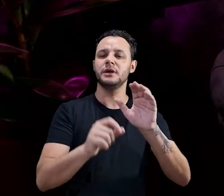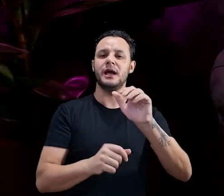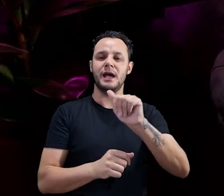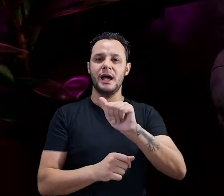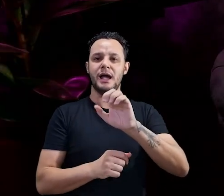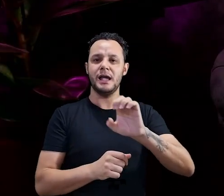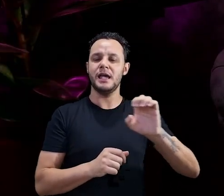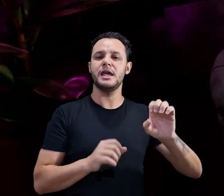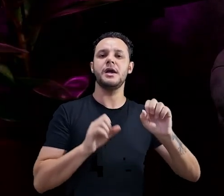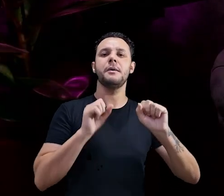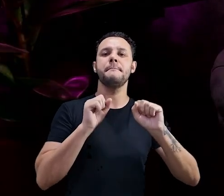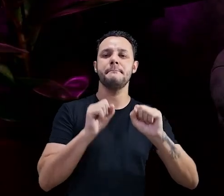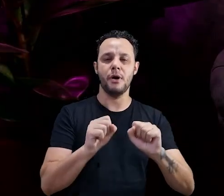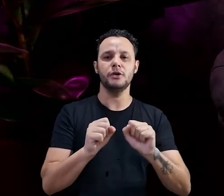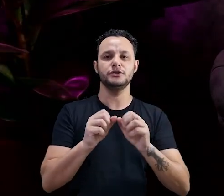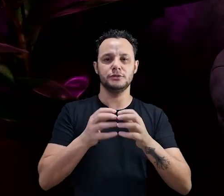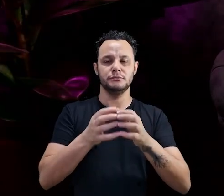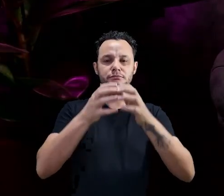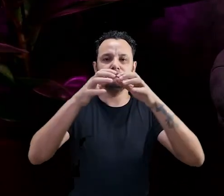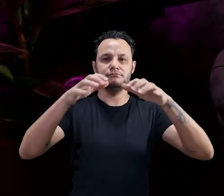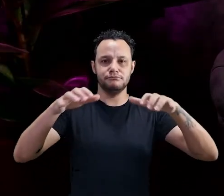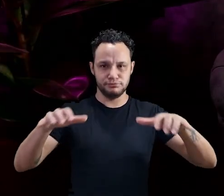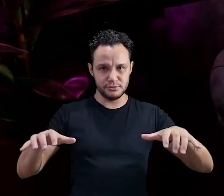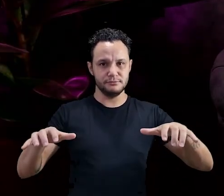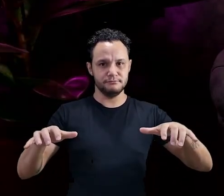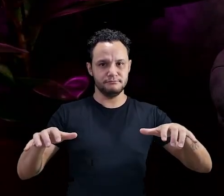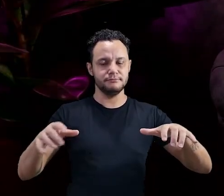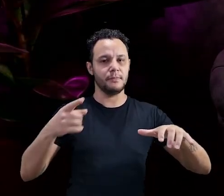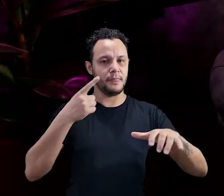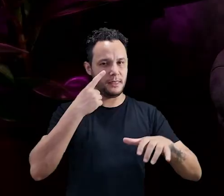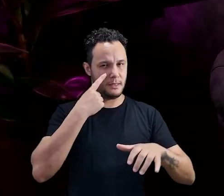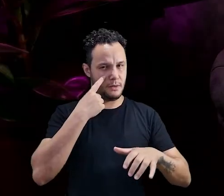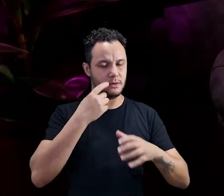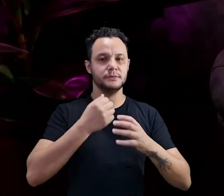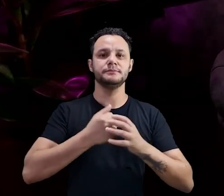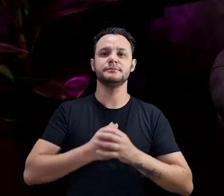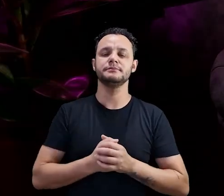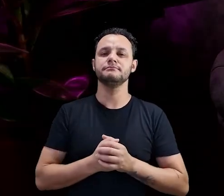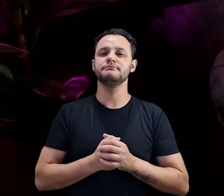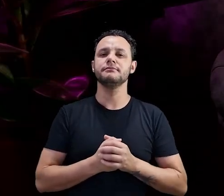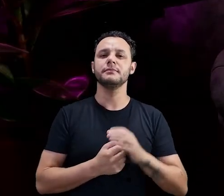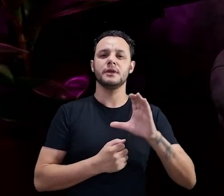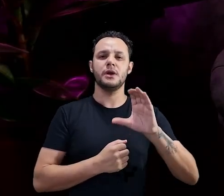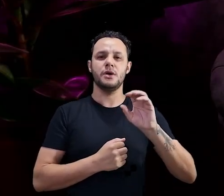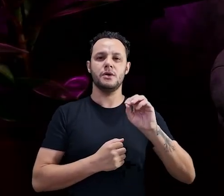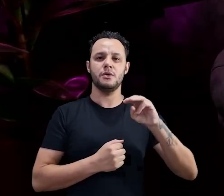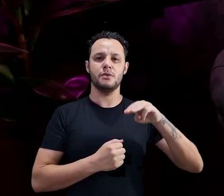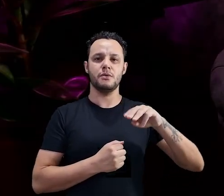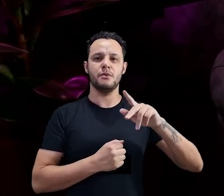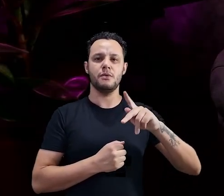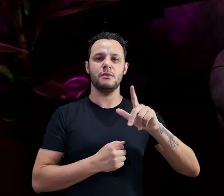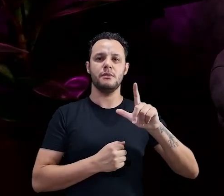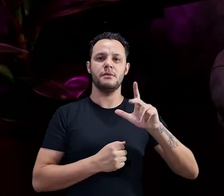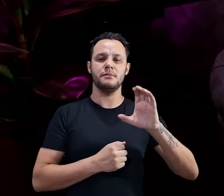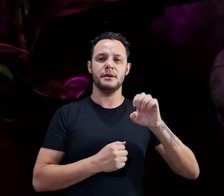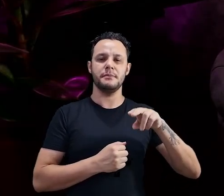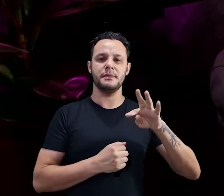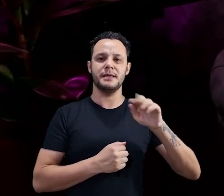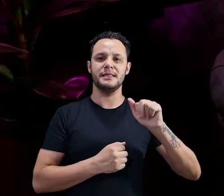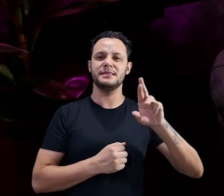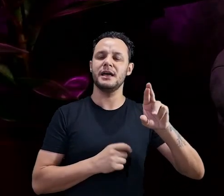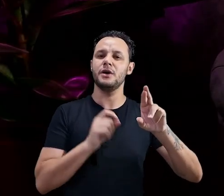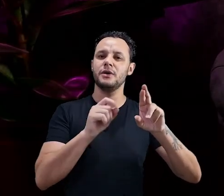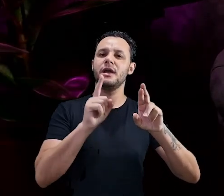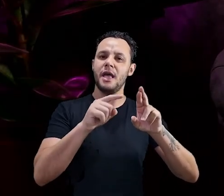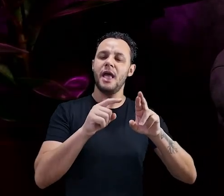diz que o AEE pode ser complementar ou suplementar, o que a legislação está dizendo? Ele é complementar